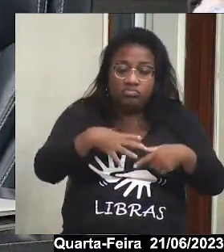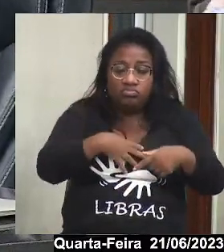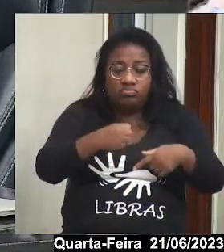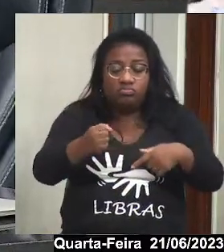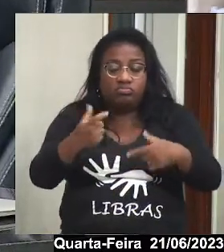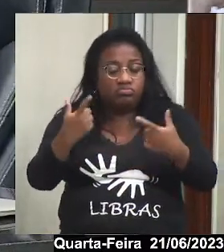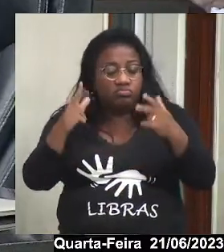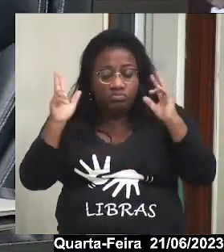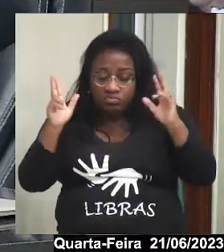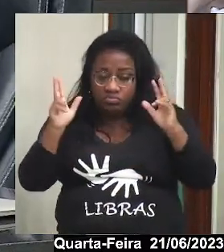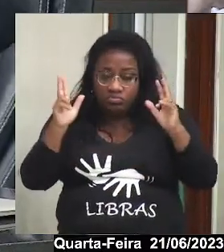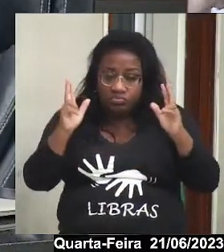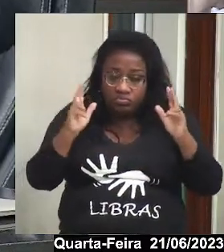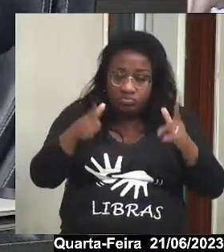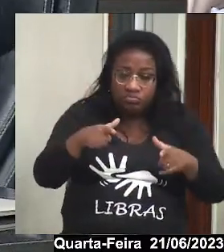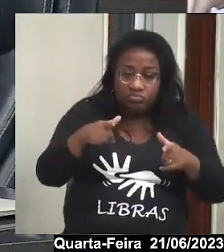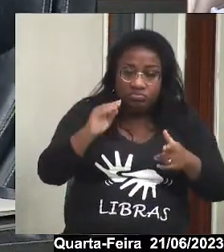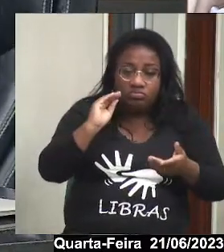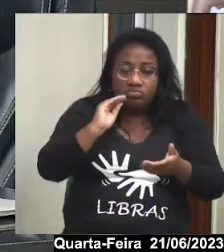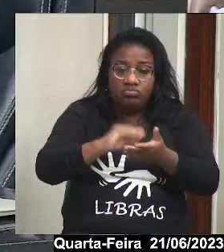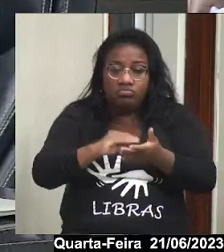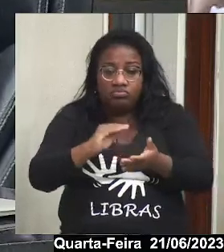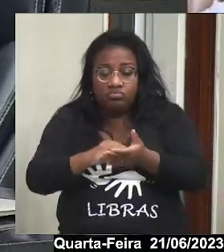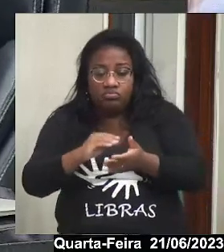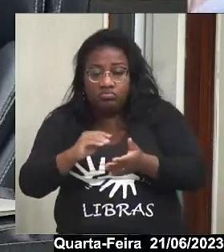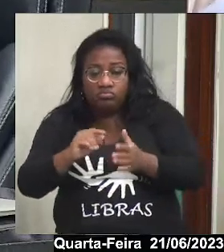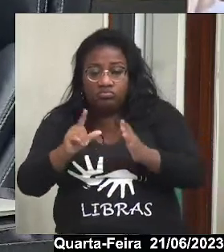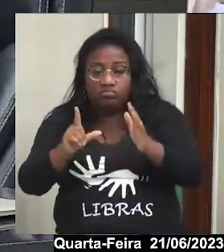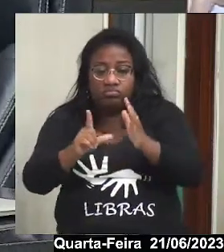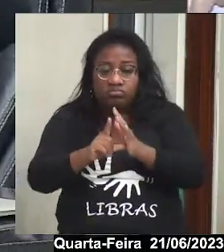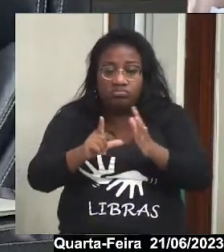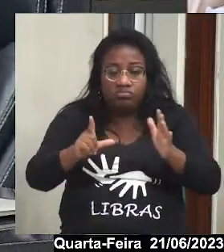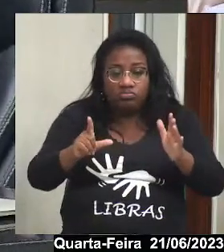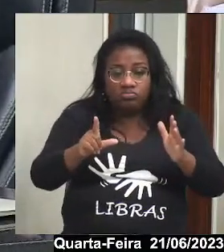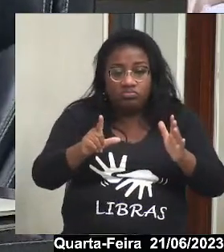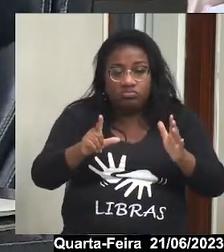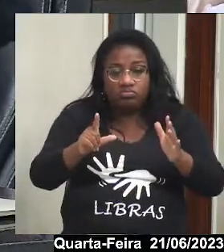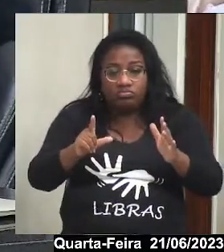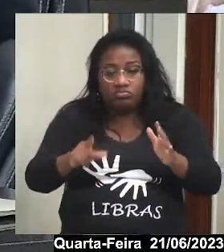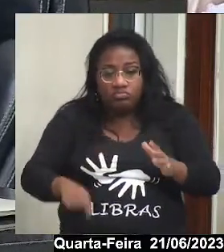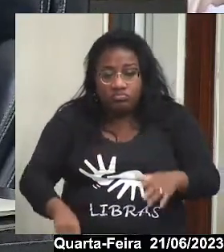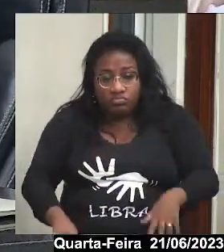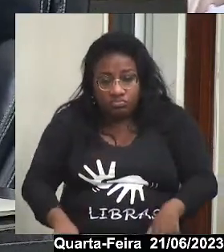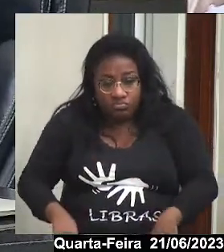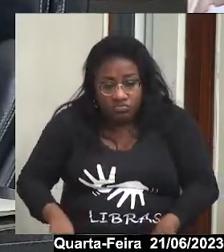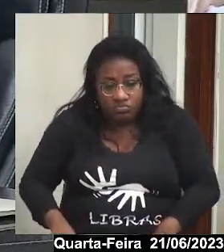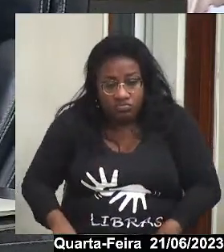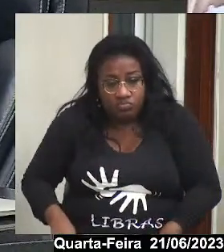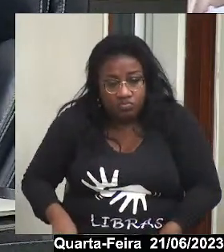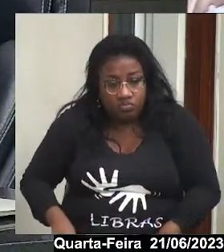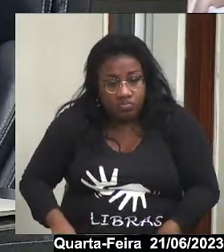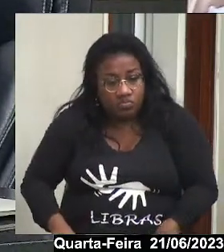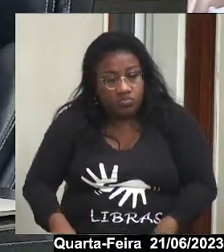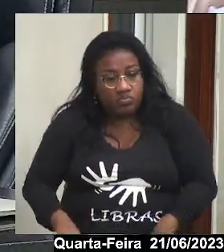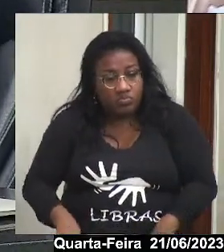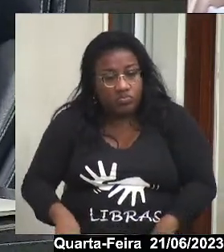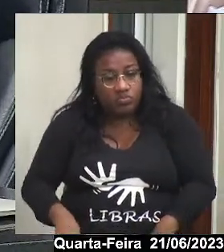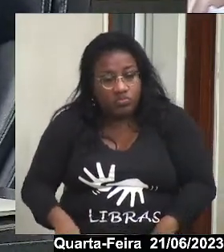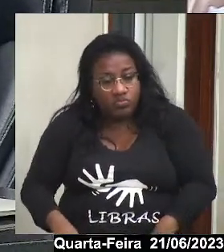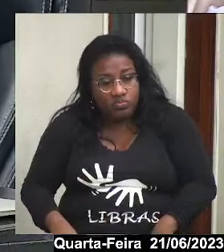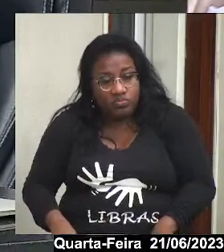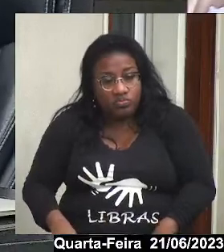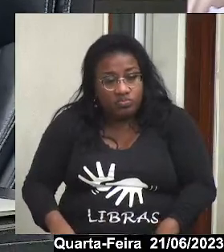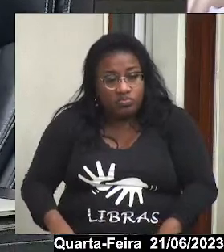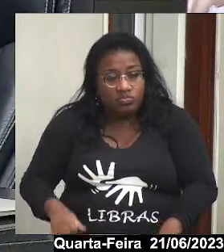aqui é uma casa de lei e jamais a gente pode votar qualquer tipo de lei que não seja dentro da lei e benefício da população.